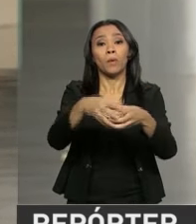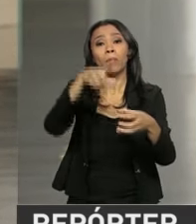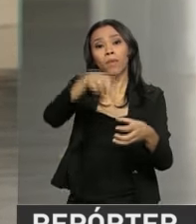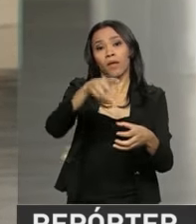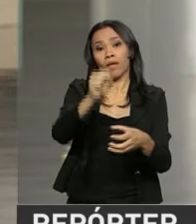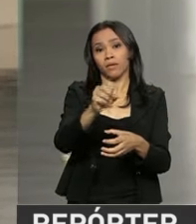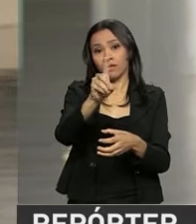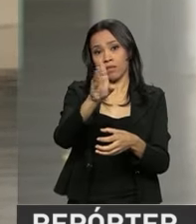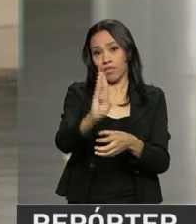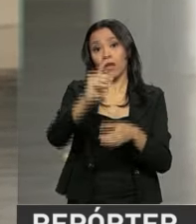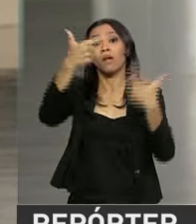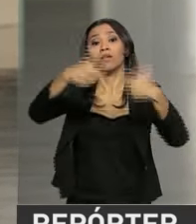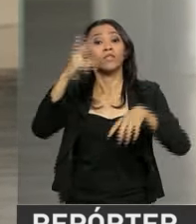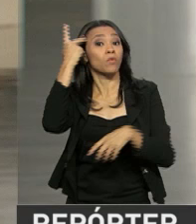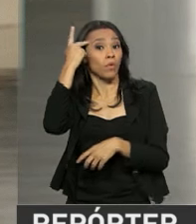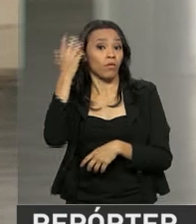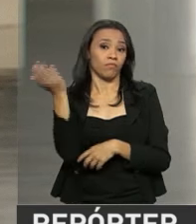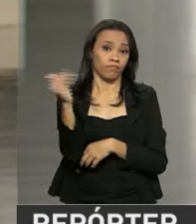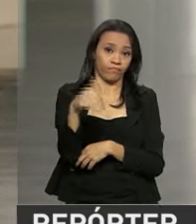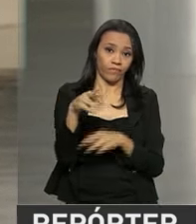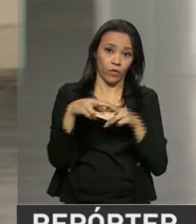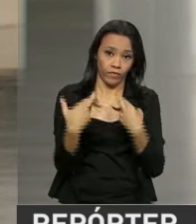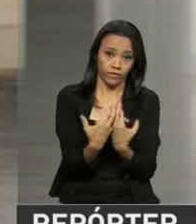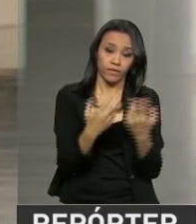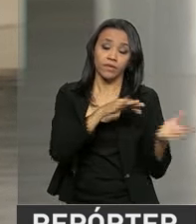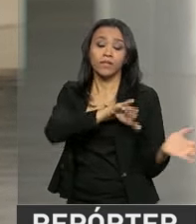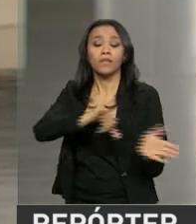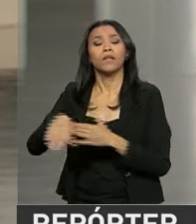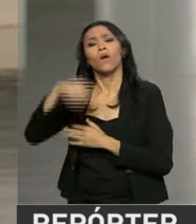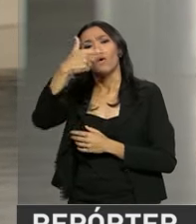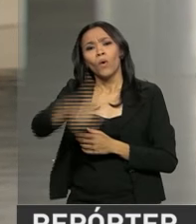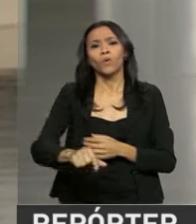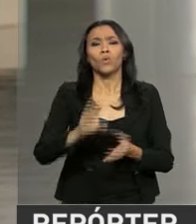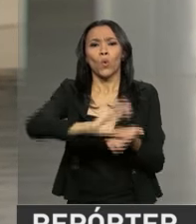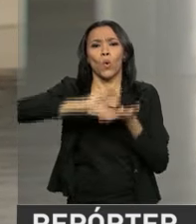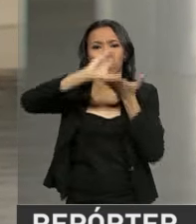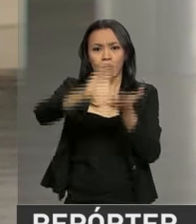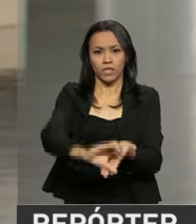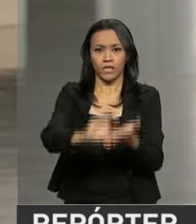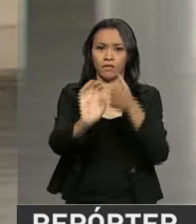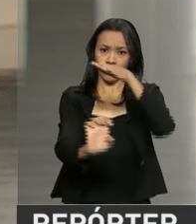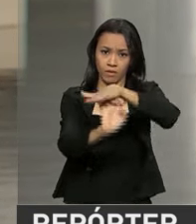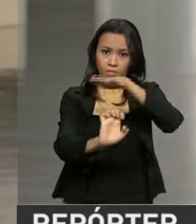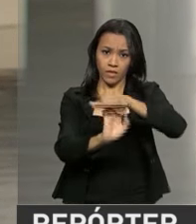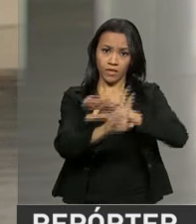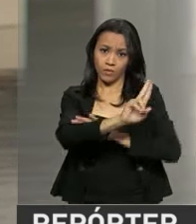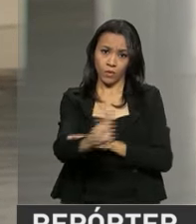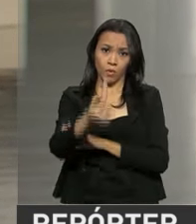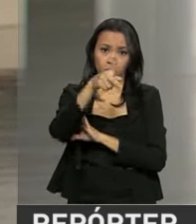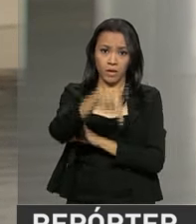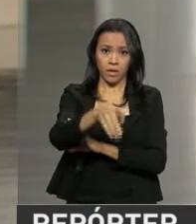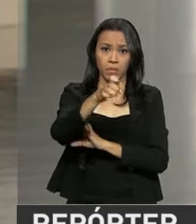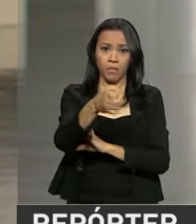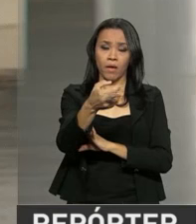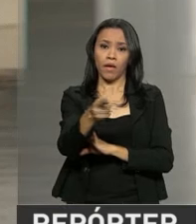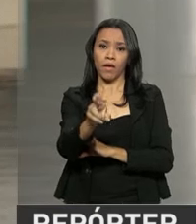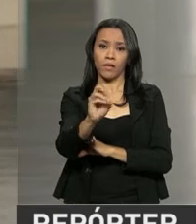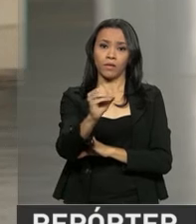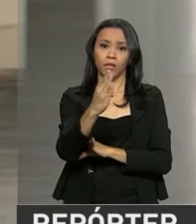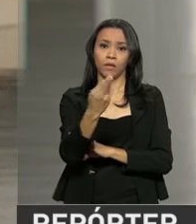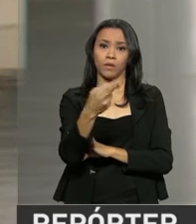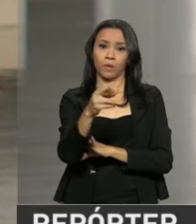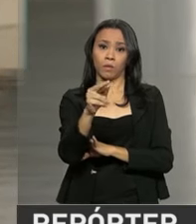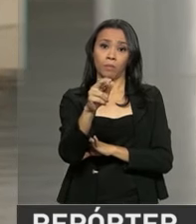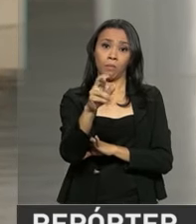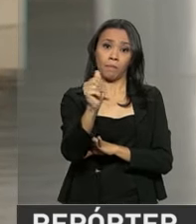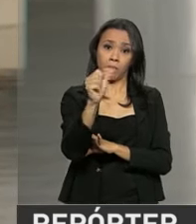reunião extraordinária no dia de ontem, o Conselho de Administração da Petrobras confirmou o nome de Pedro Parente para a presidência da